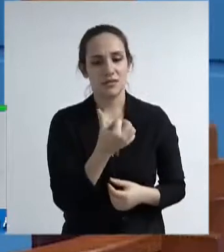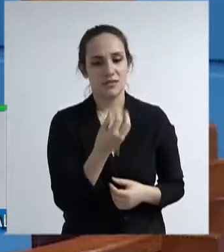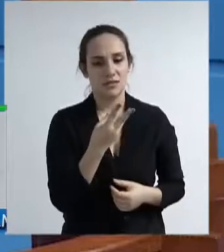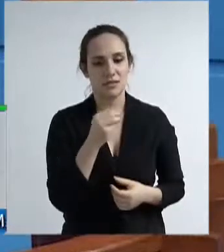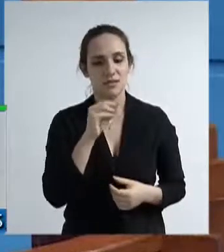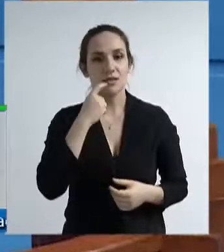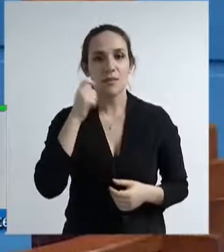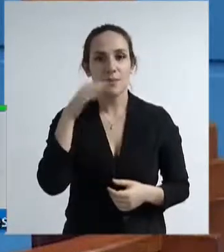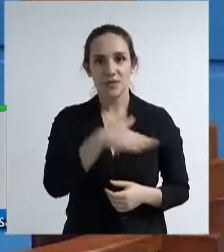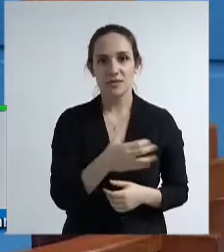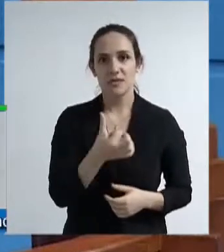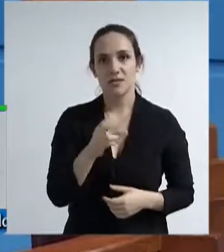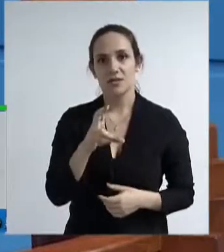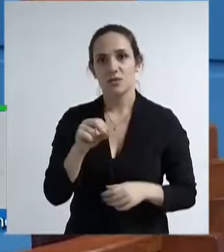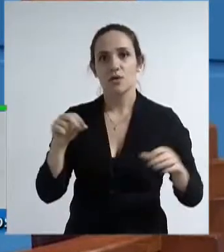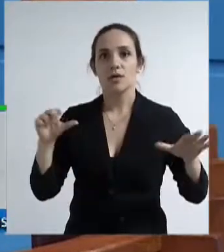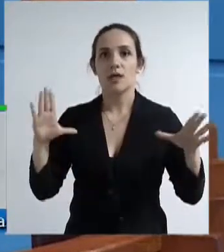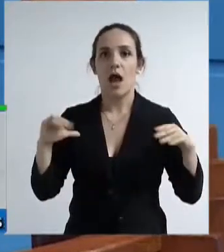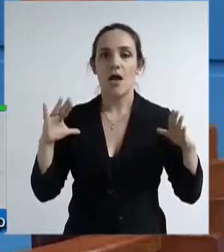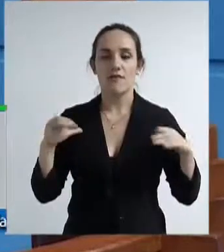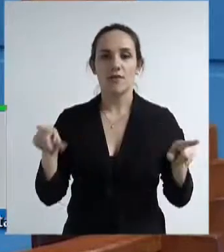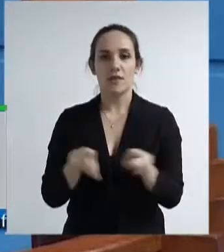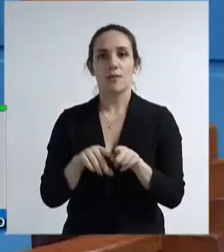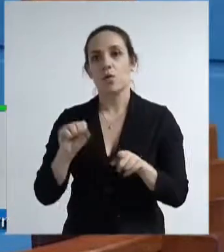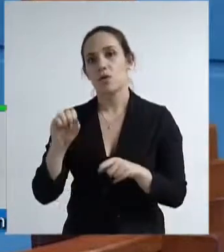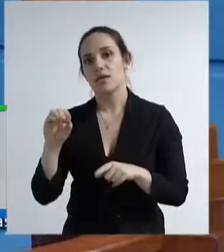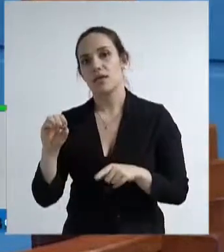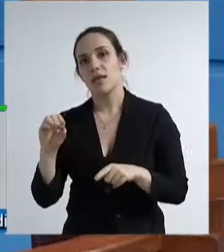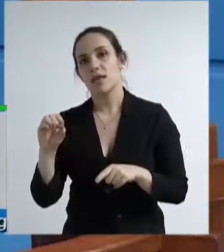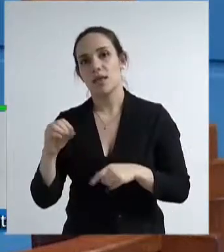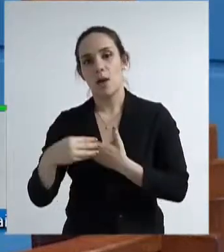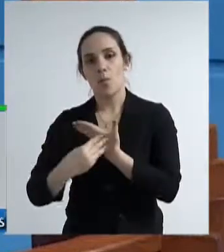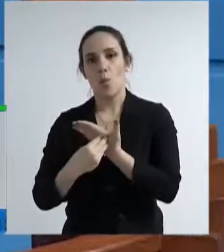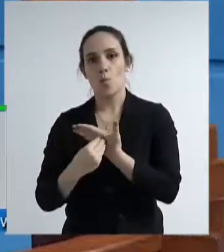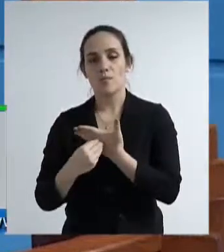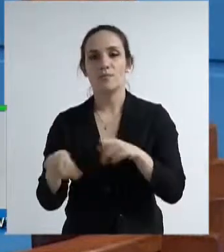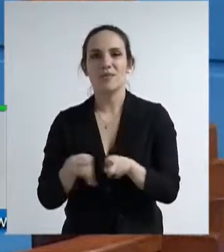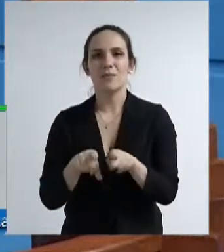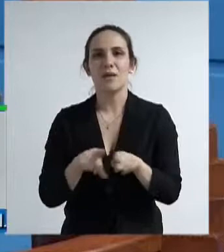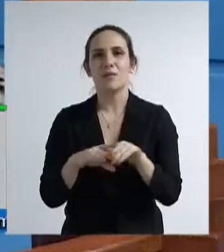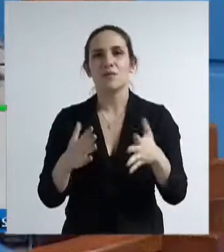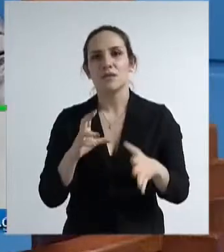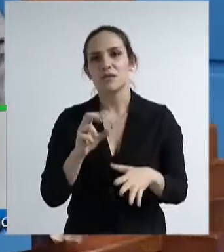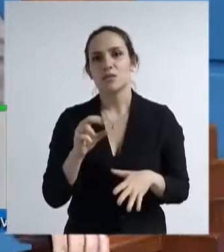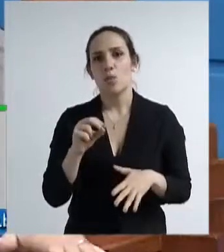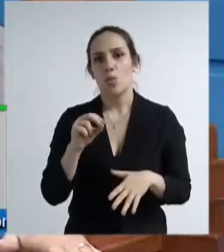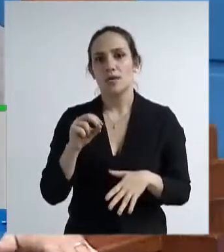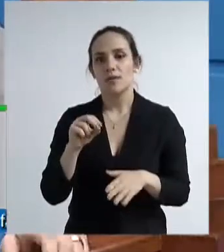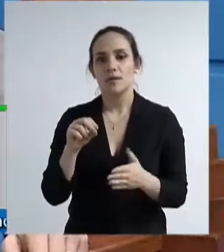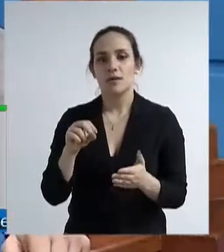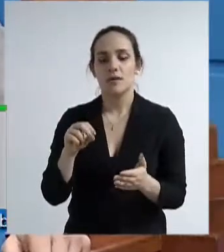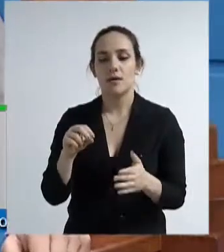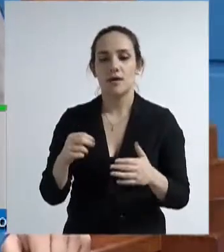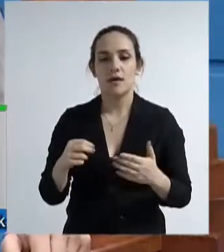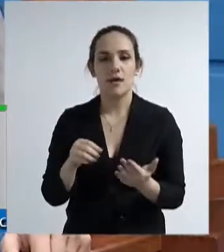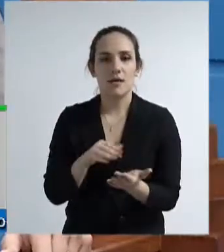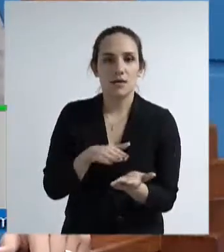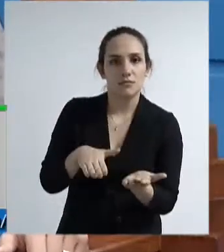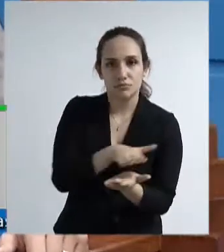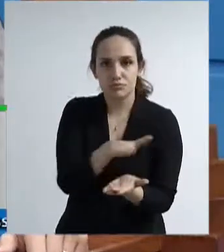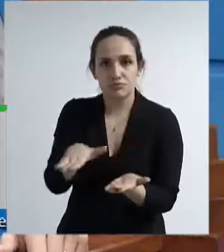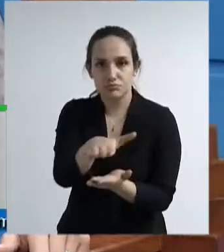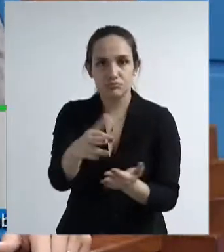aves, 80 de mamíferos e mais de 50 espécies de répteis. E isso sem contar os inúmeros